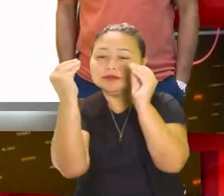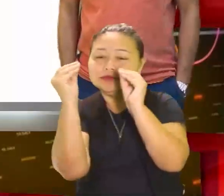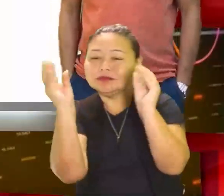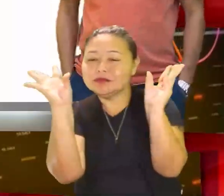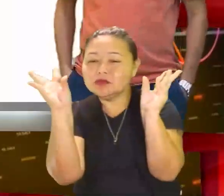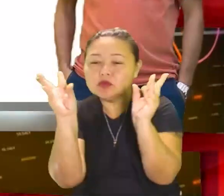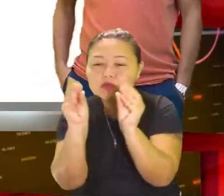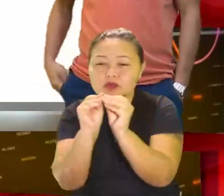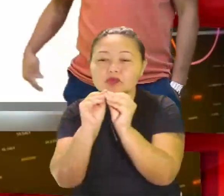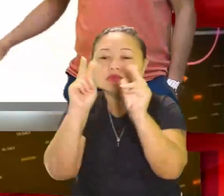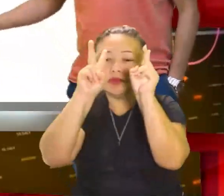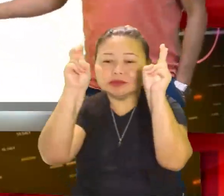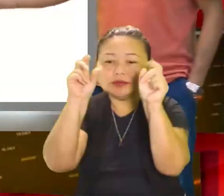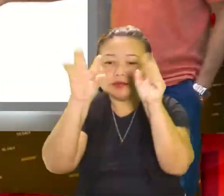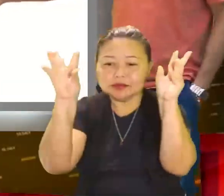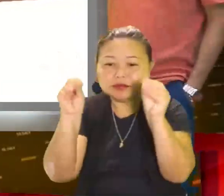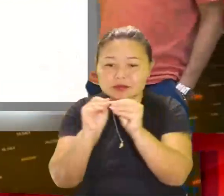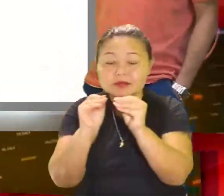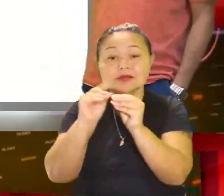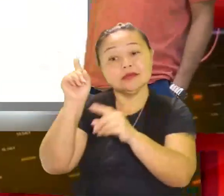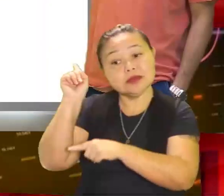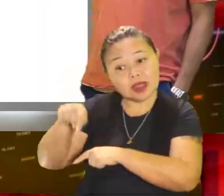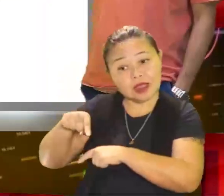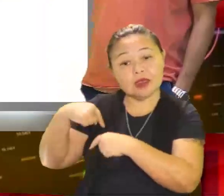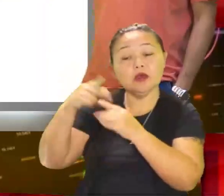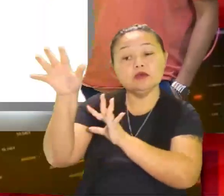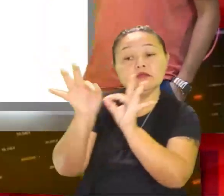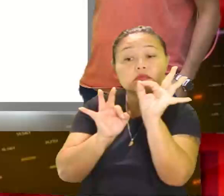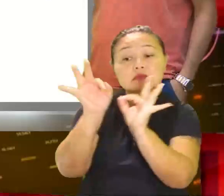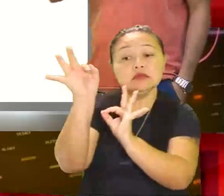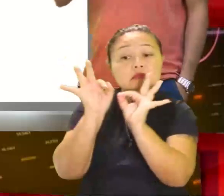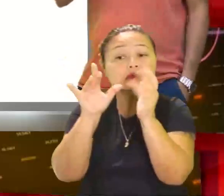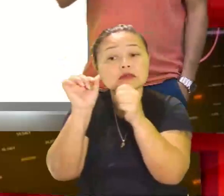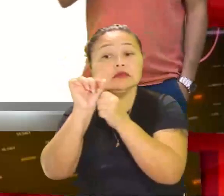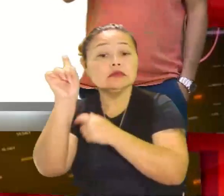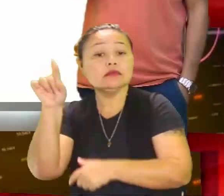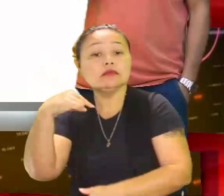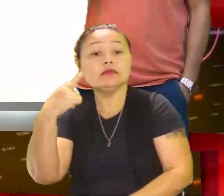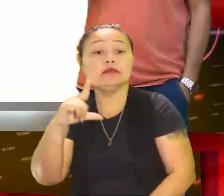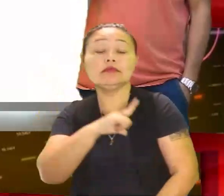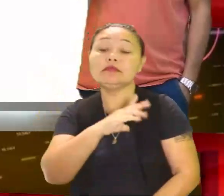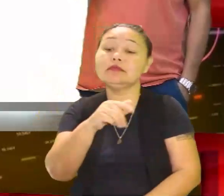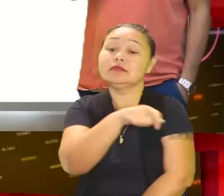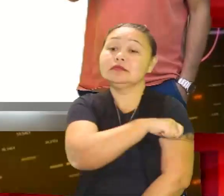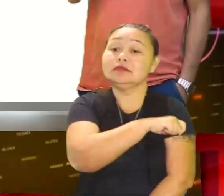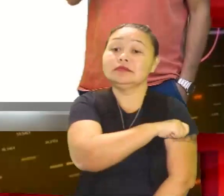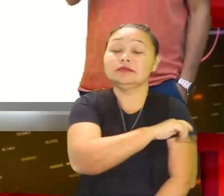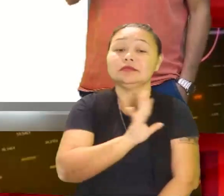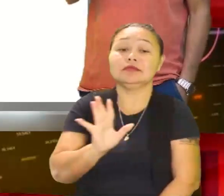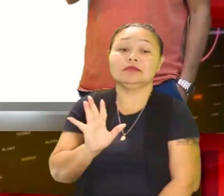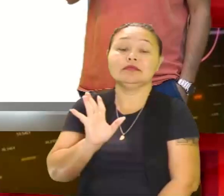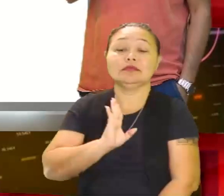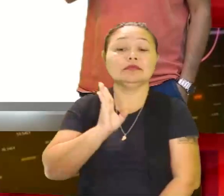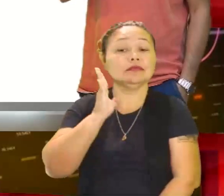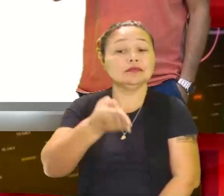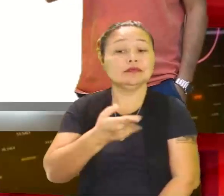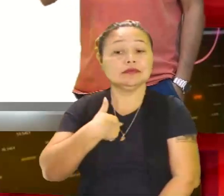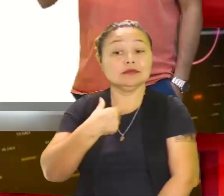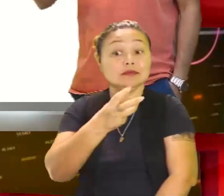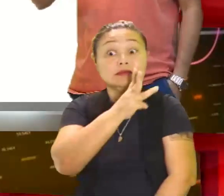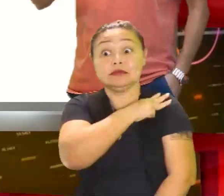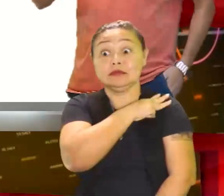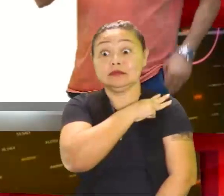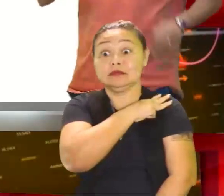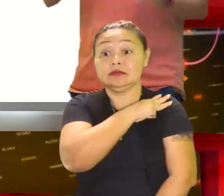construção do seu resumo, que vai te facilitar muito na hora de estudar. Organizar aqui, não é de organizar. Porque tem aluno que é assim, ó, principalmente quando chega